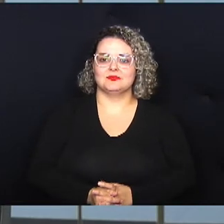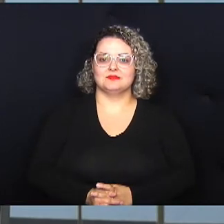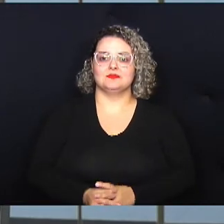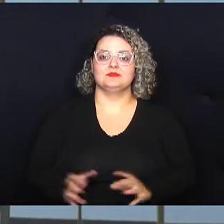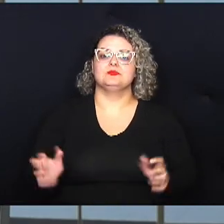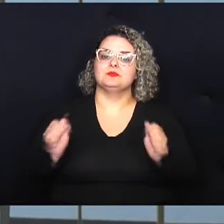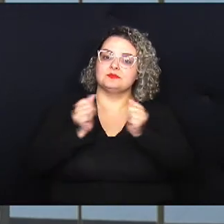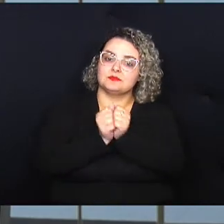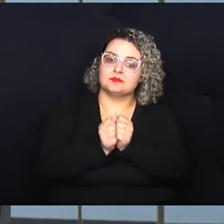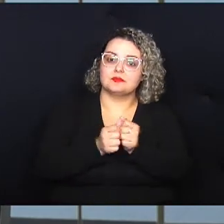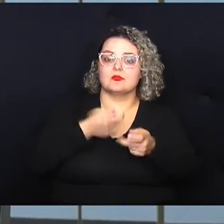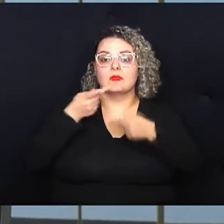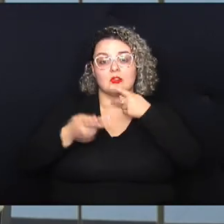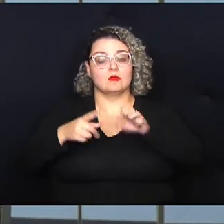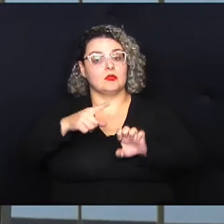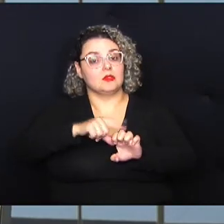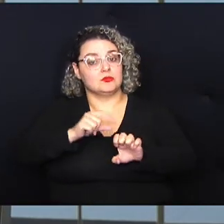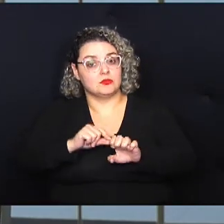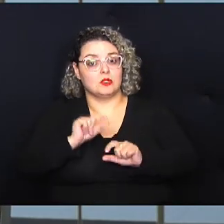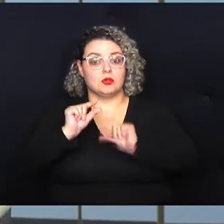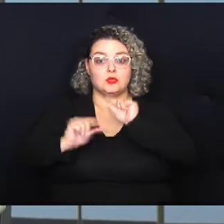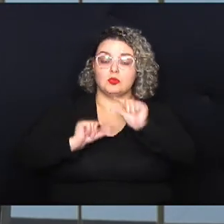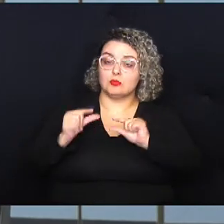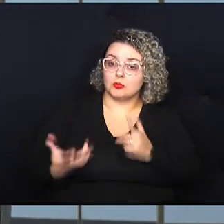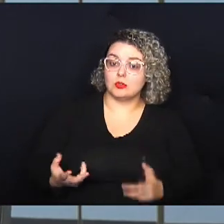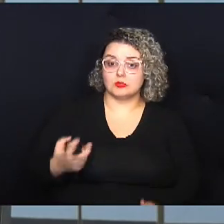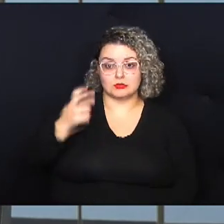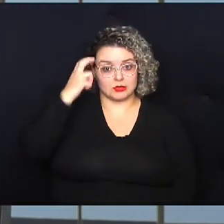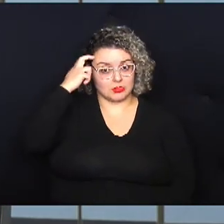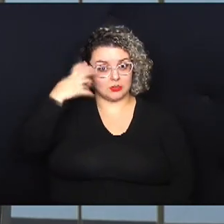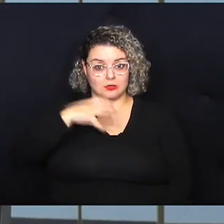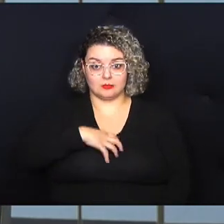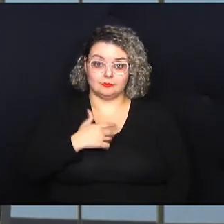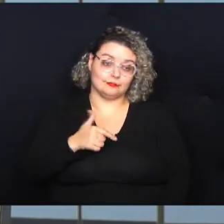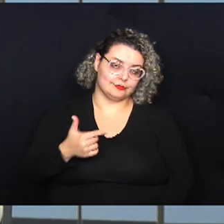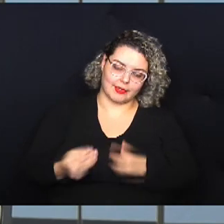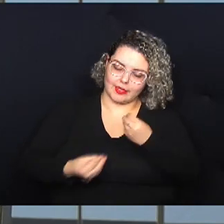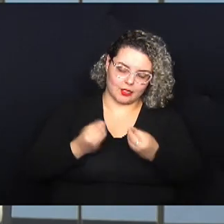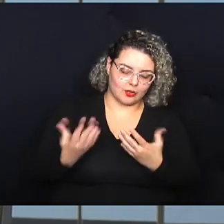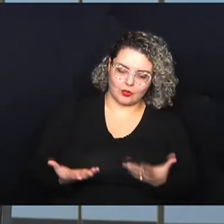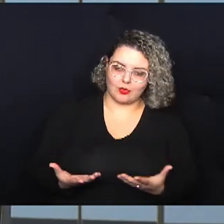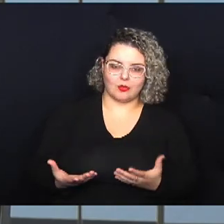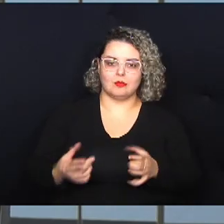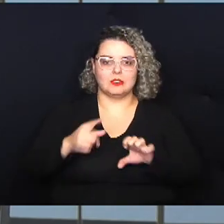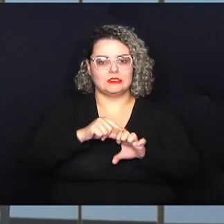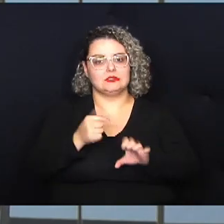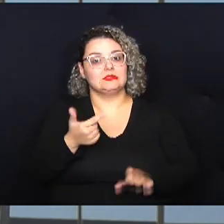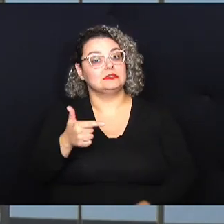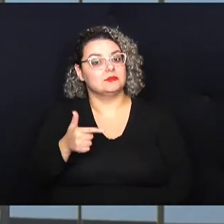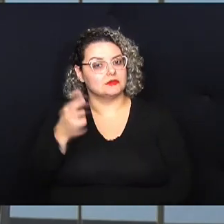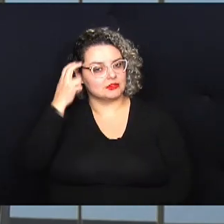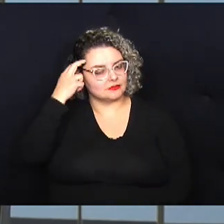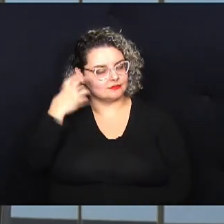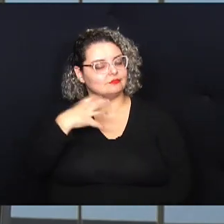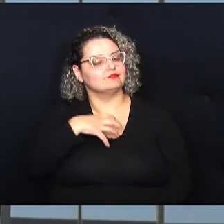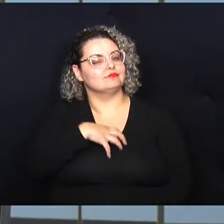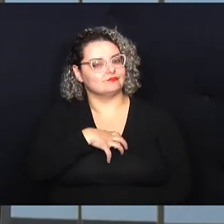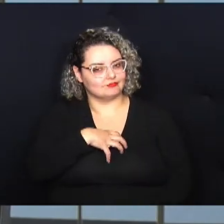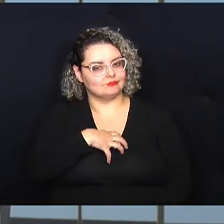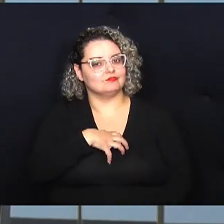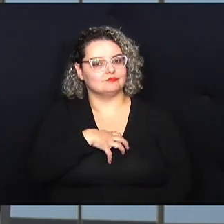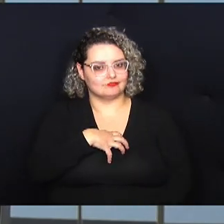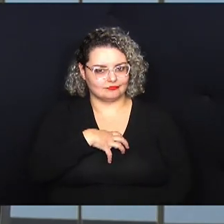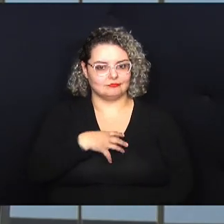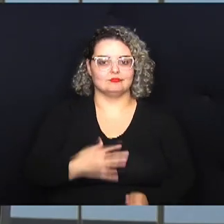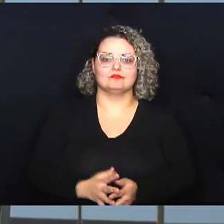fala um pouco de empreendedorismo, traga um pouco da inteligência emocional, porque não tem como a gente passar pelo empreendedorismo sem a